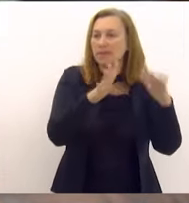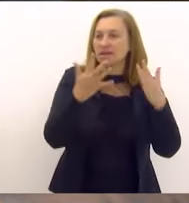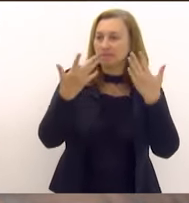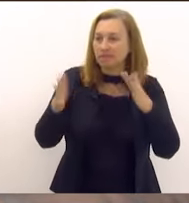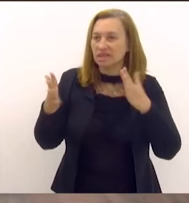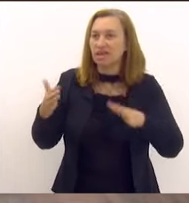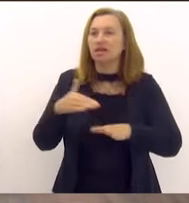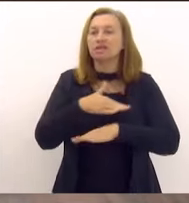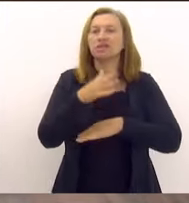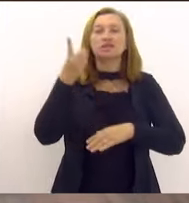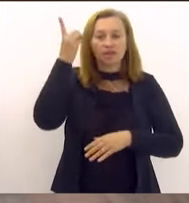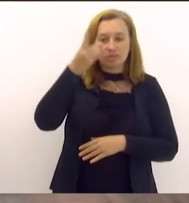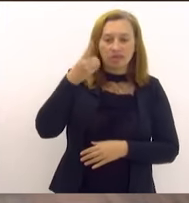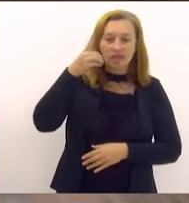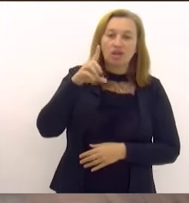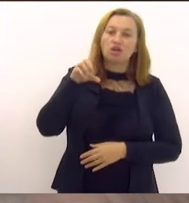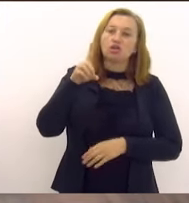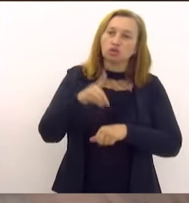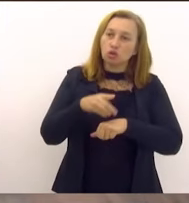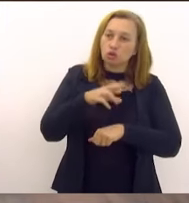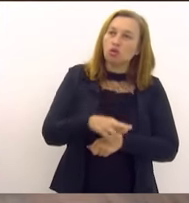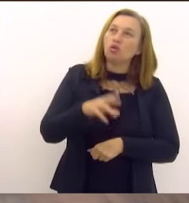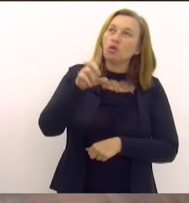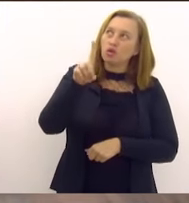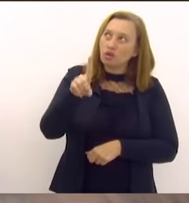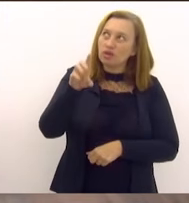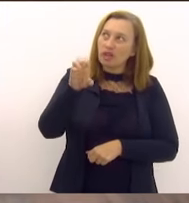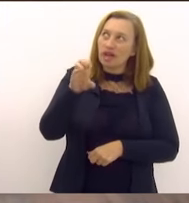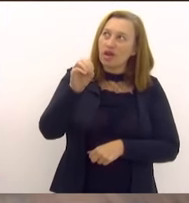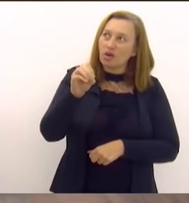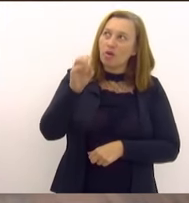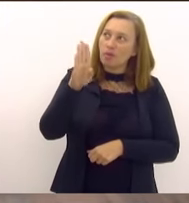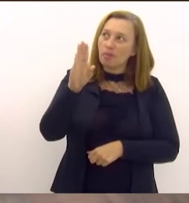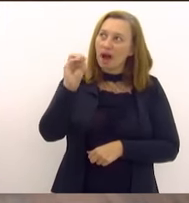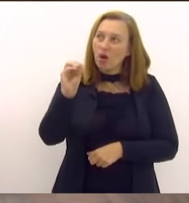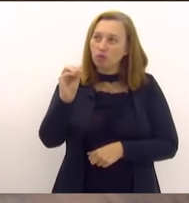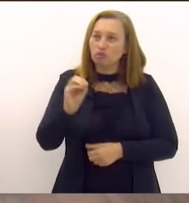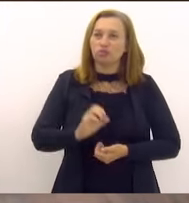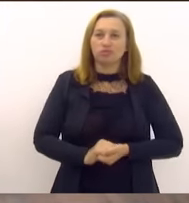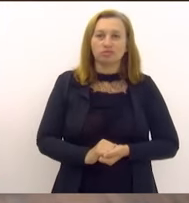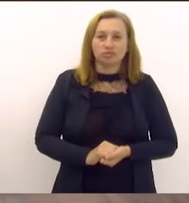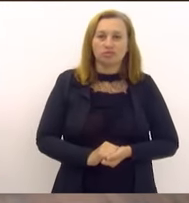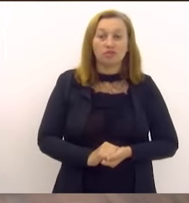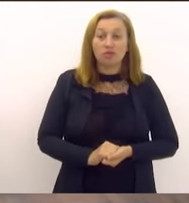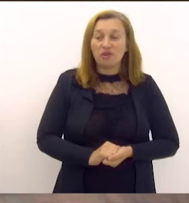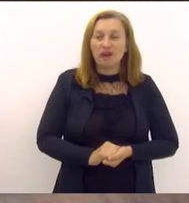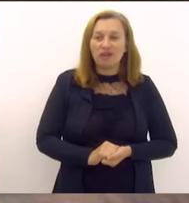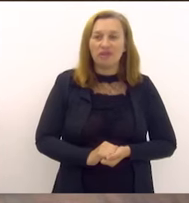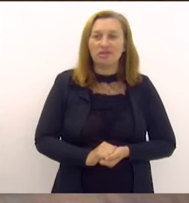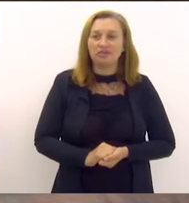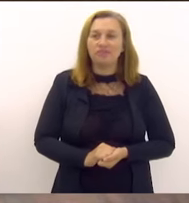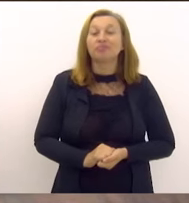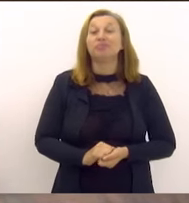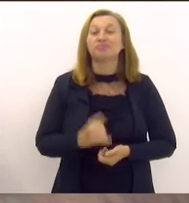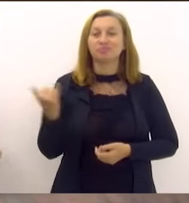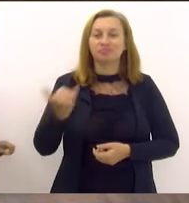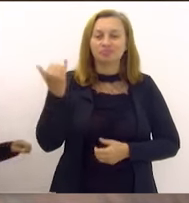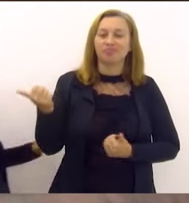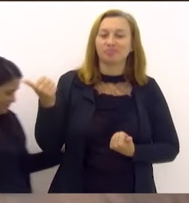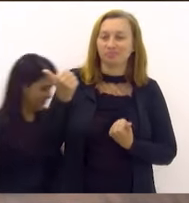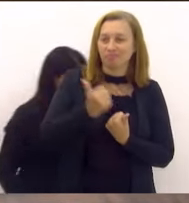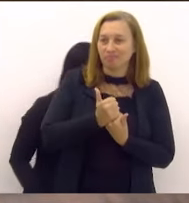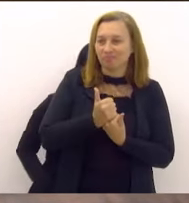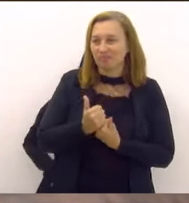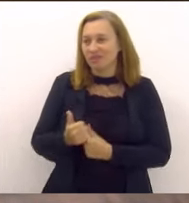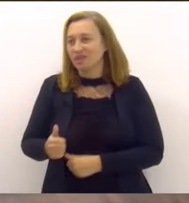deputado doutor Deodato por esse projeto, dizer que é de grande importância, e também